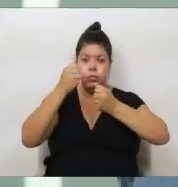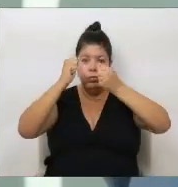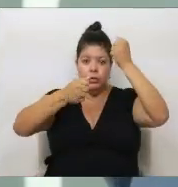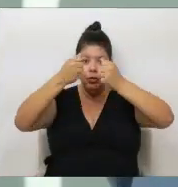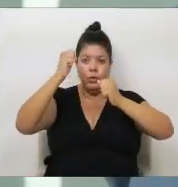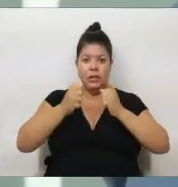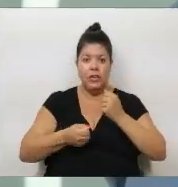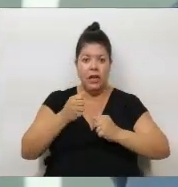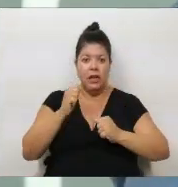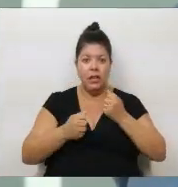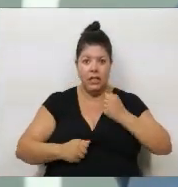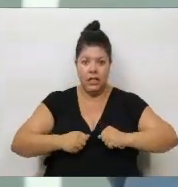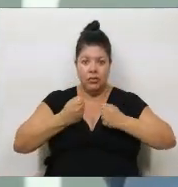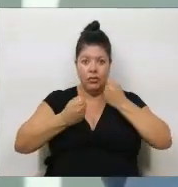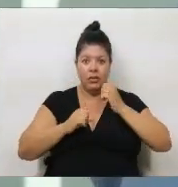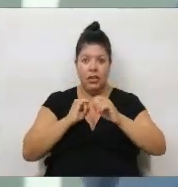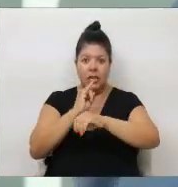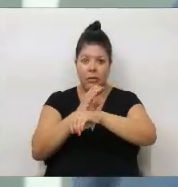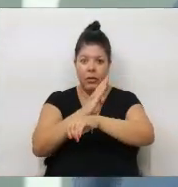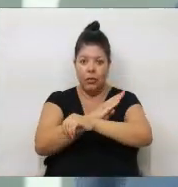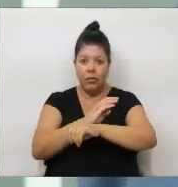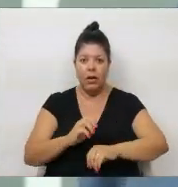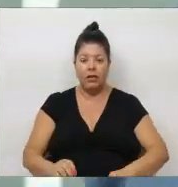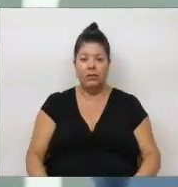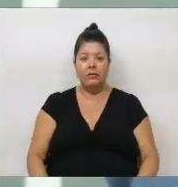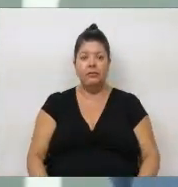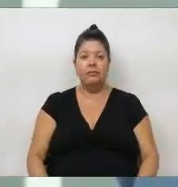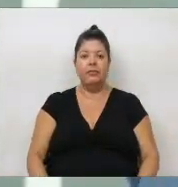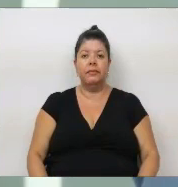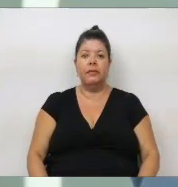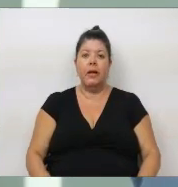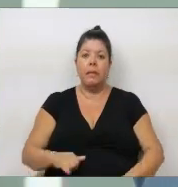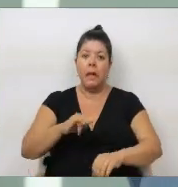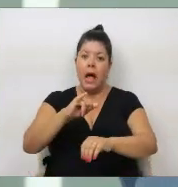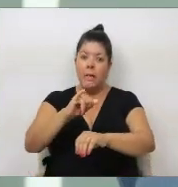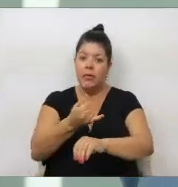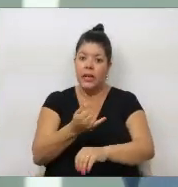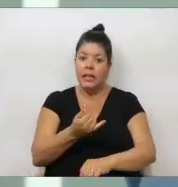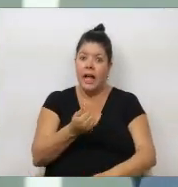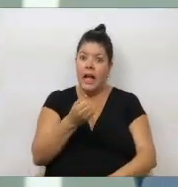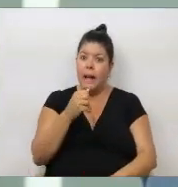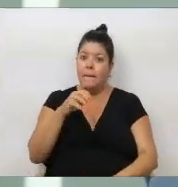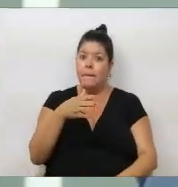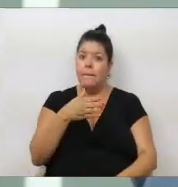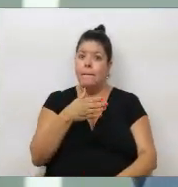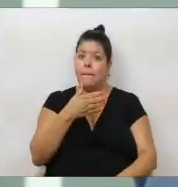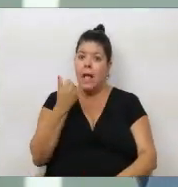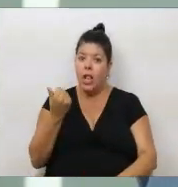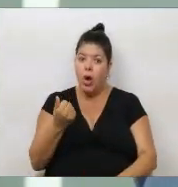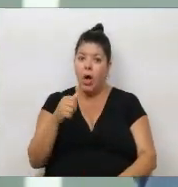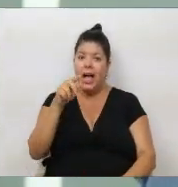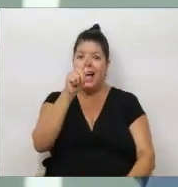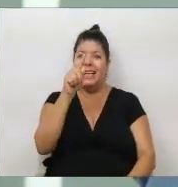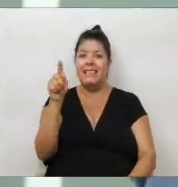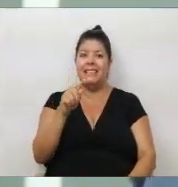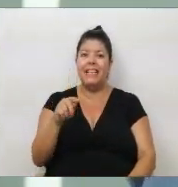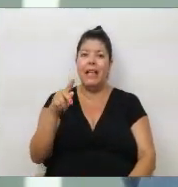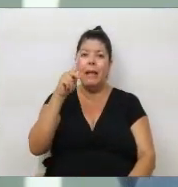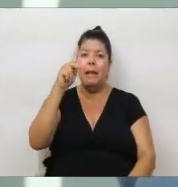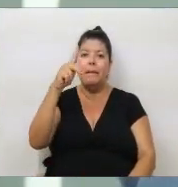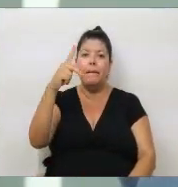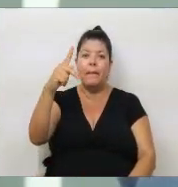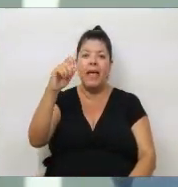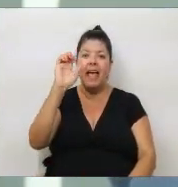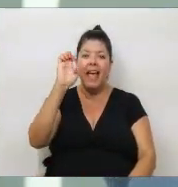na BR-101, e também para tentar um reaproveitamento melhor da área da ZPE, que nunca funcionou, a zona de